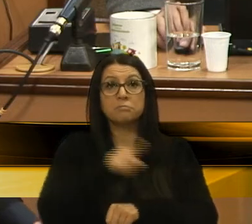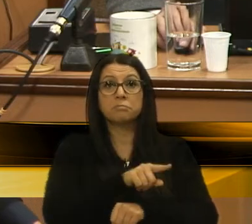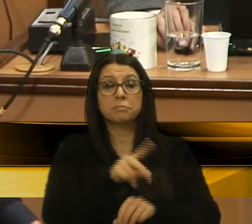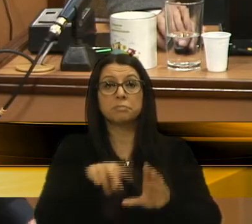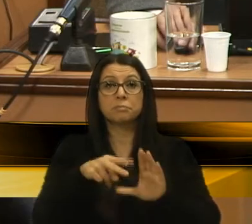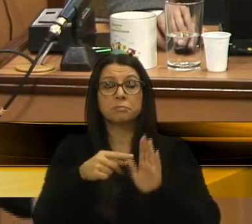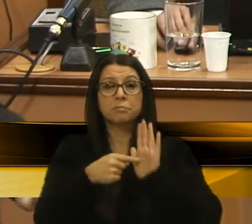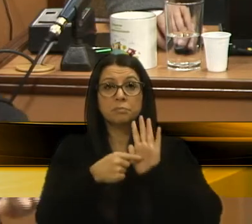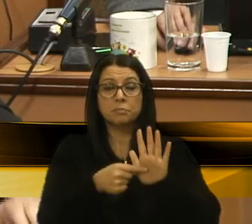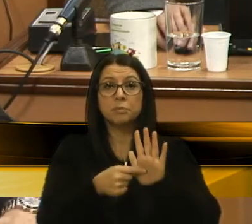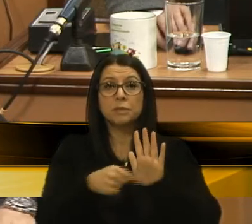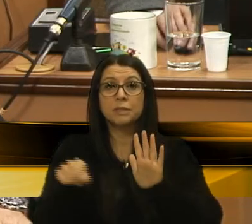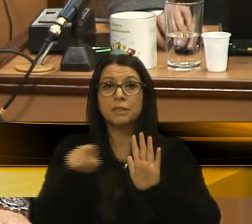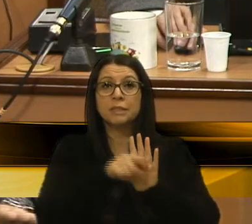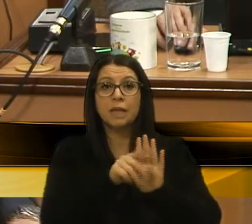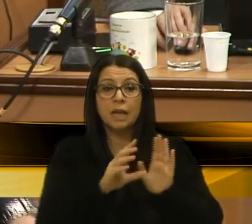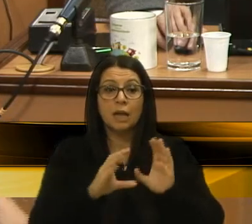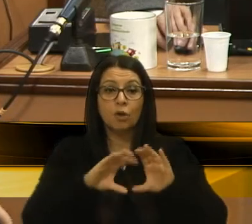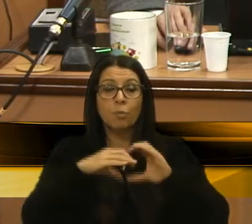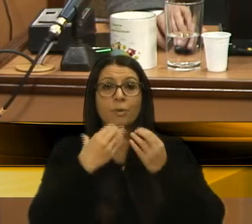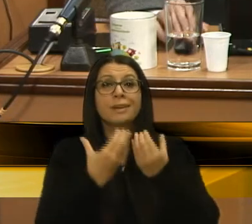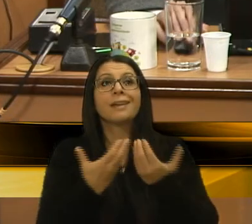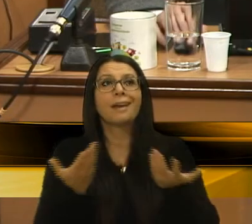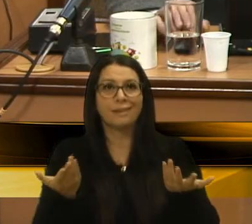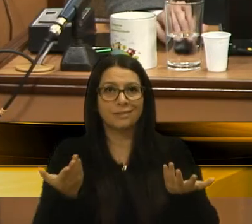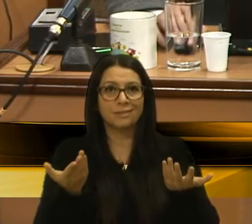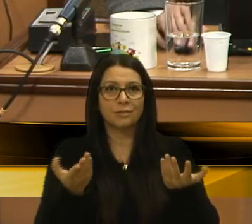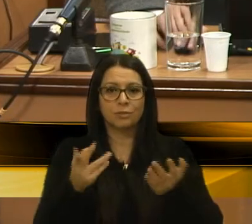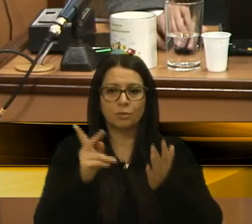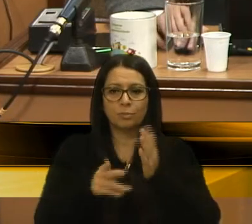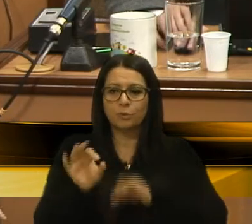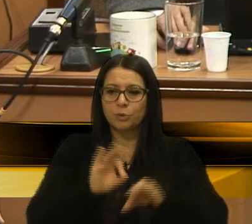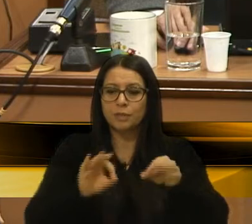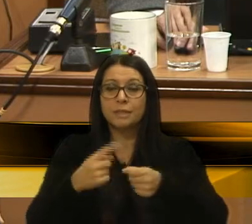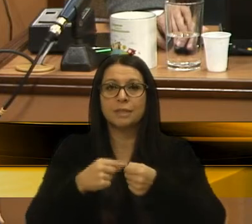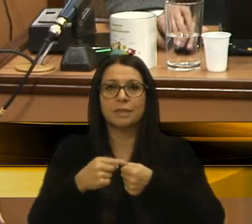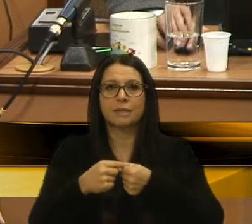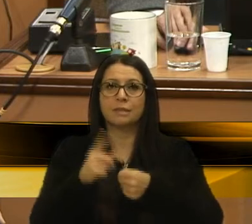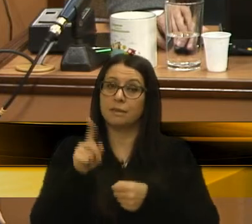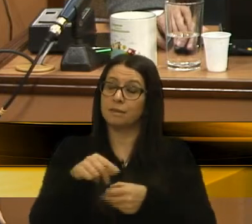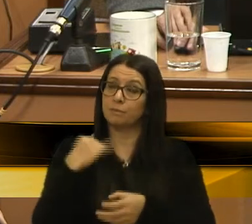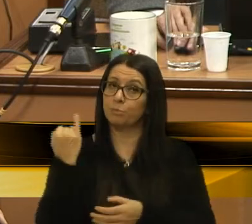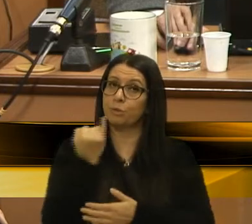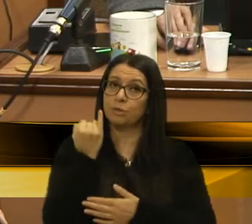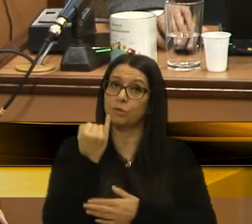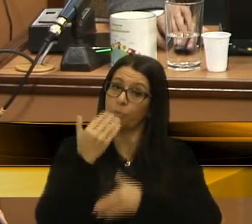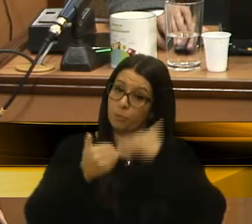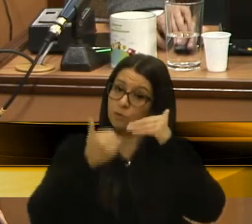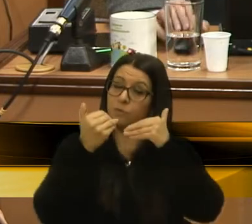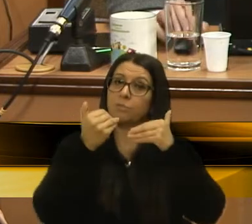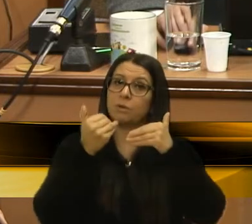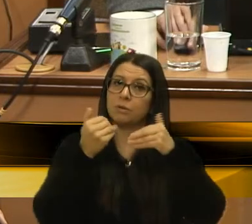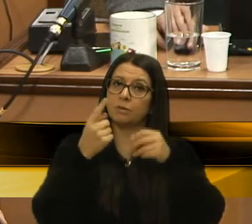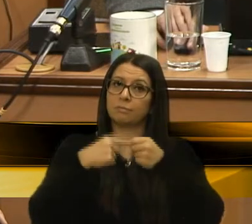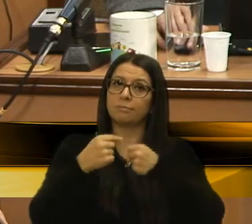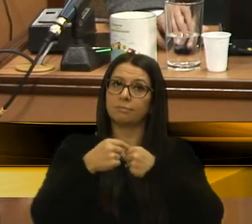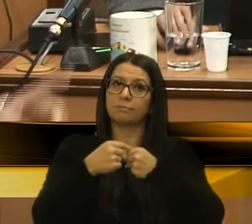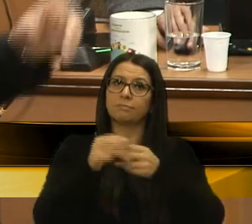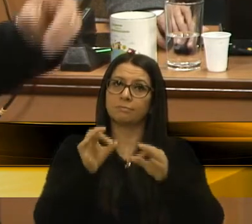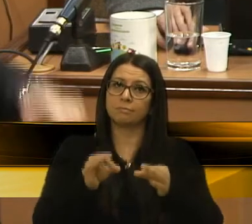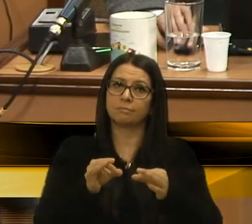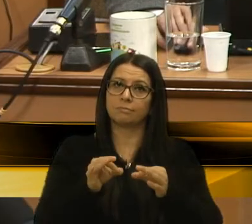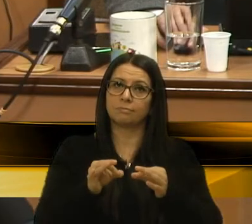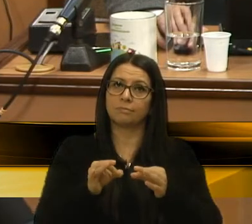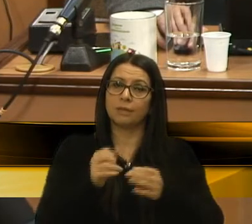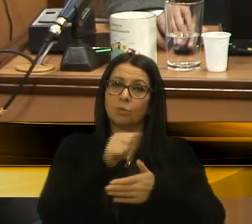legislativo apresentando à nossa comunidade, né, um plano diretor importante para o desenvolvimento do nosso município. Com certeza